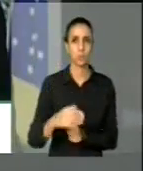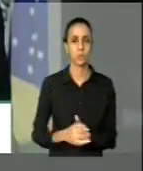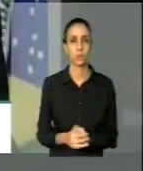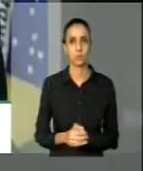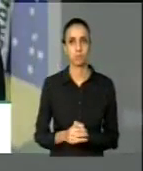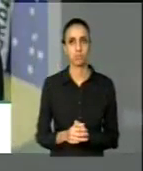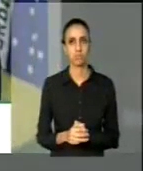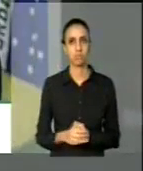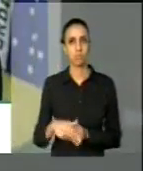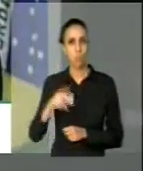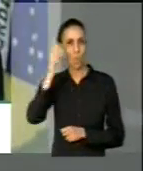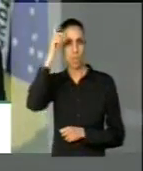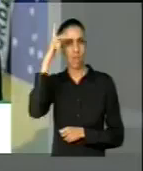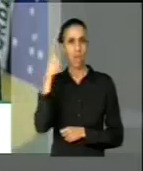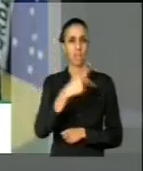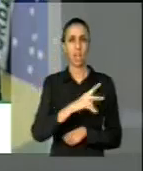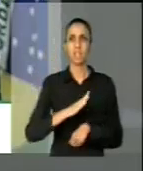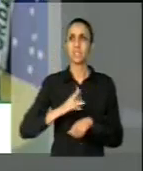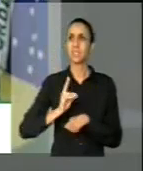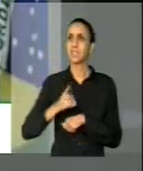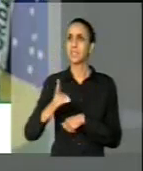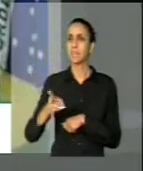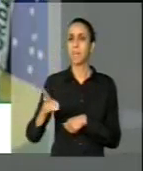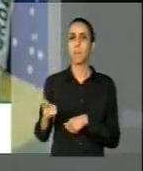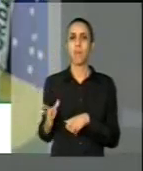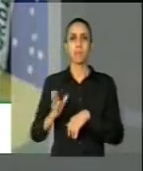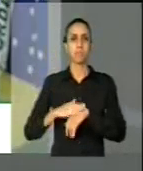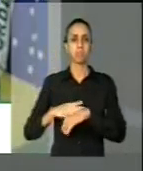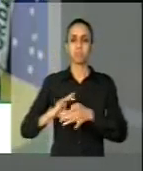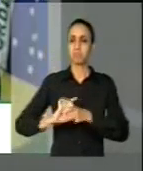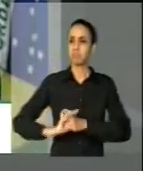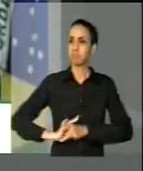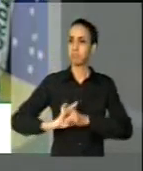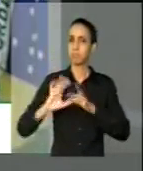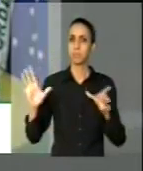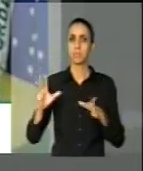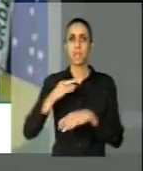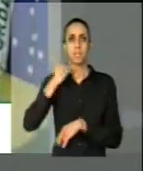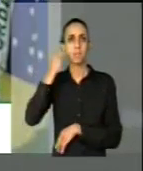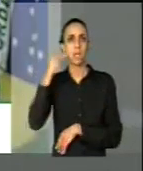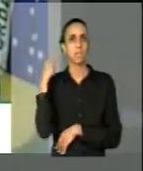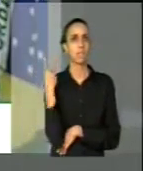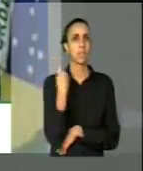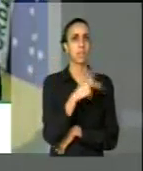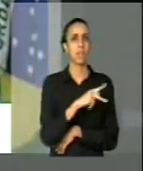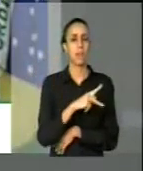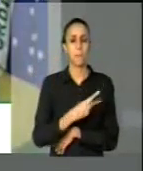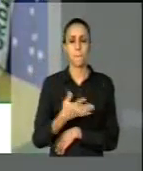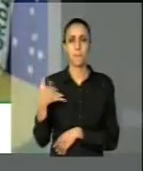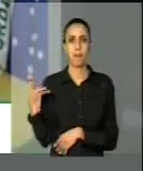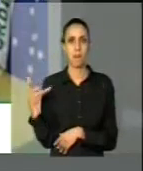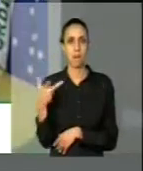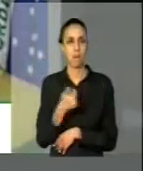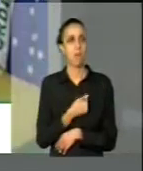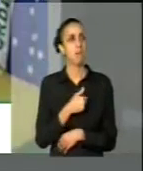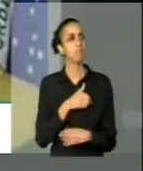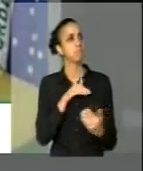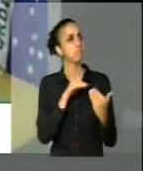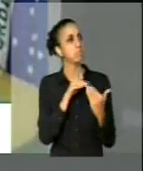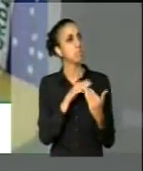suas ideias liberalizantes, tendo sido uma experiência profícua conviver com seus